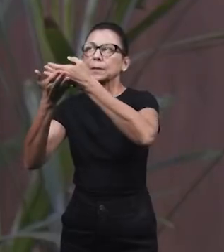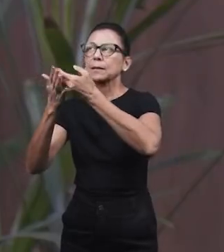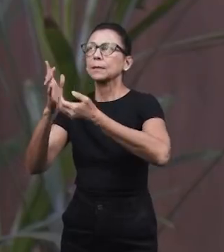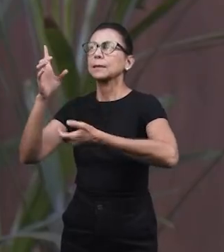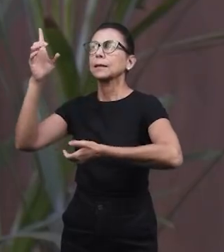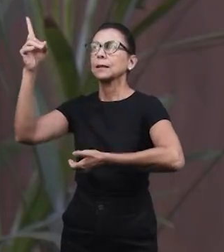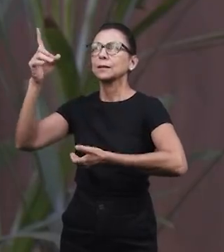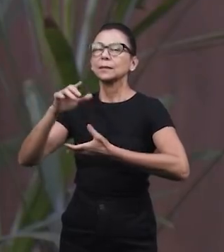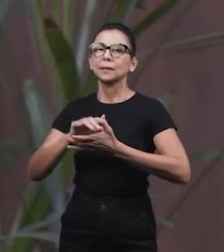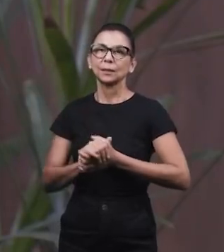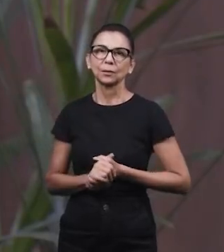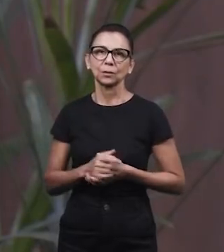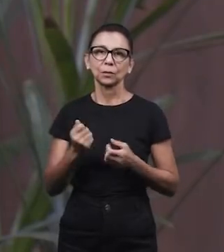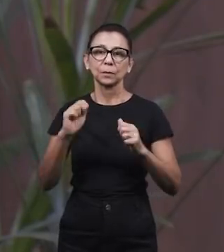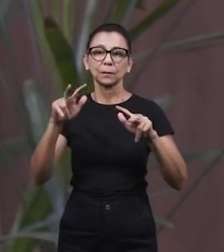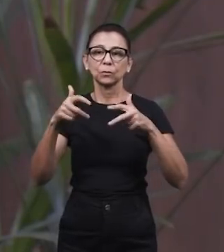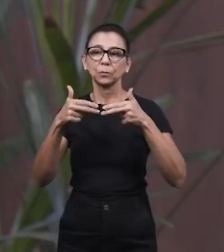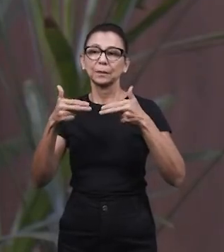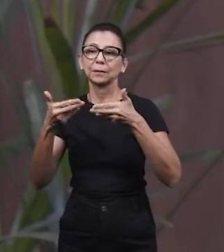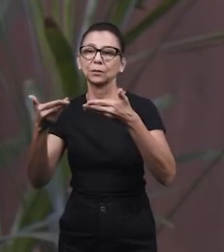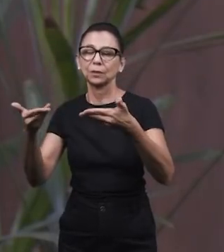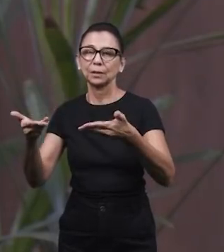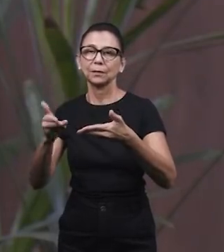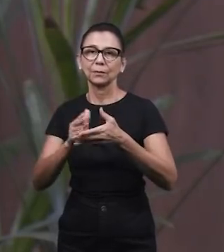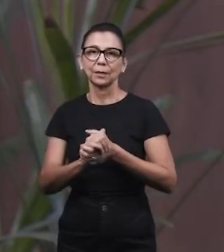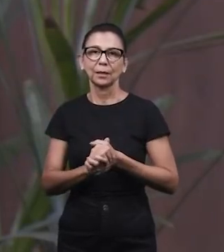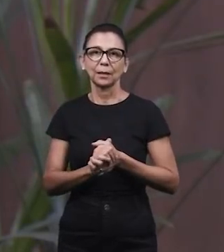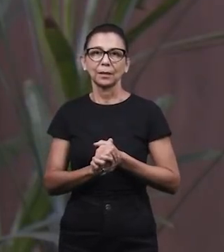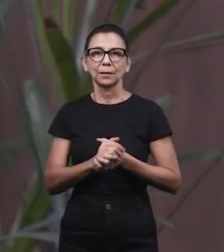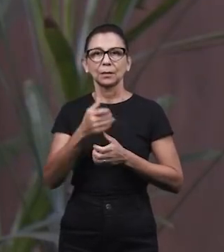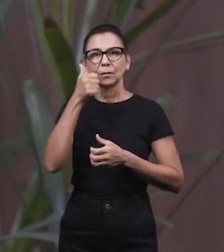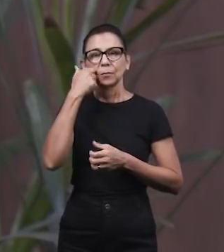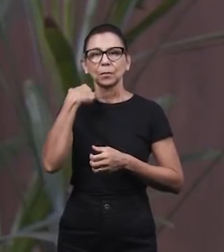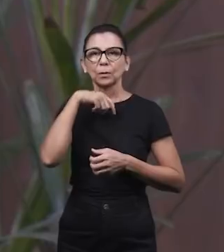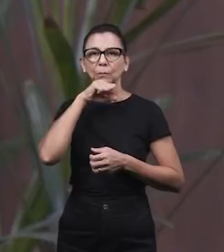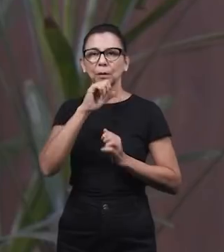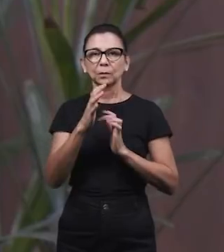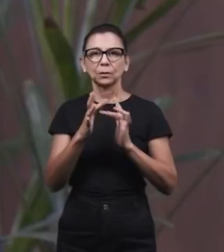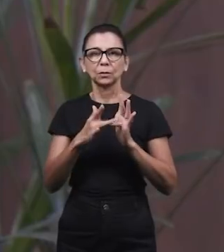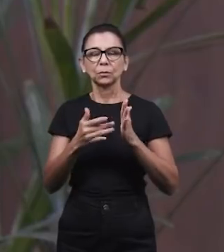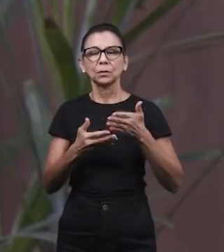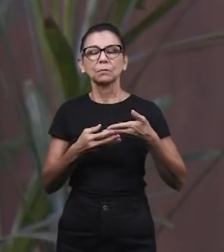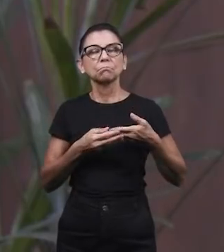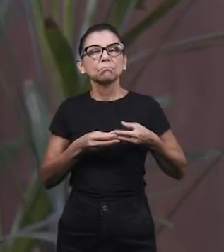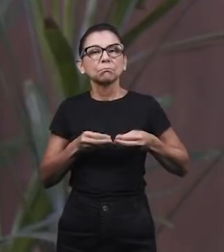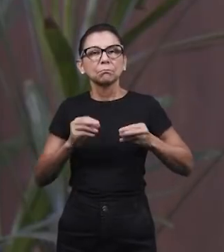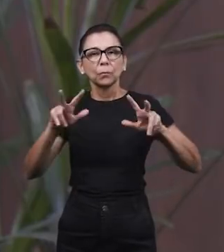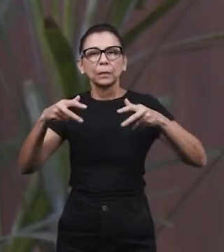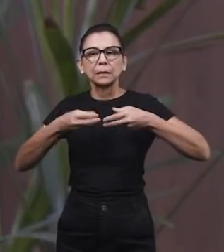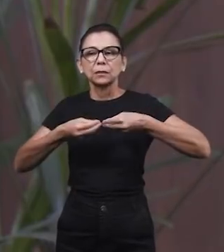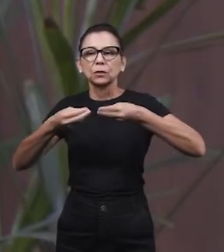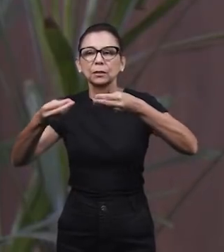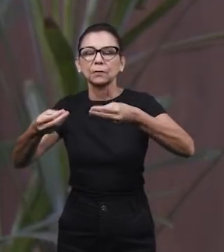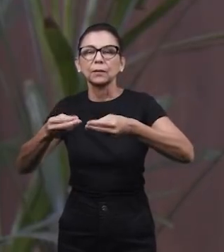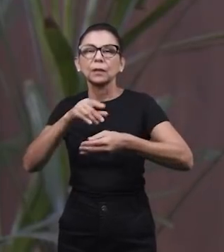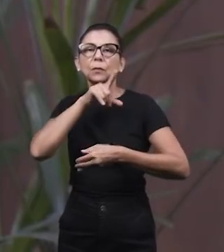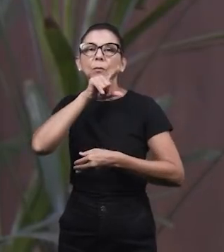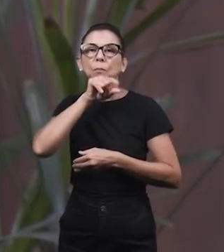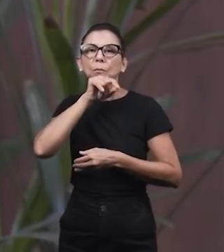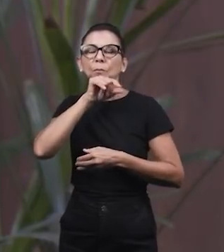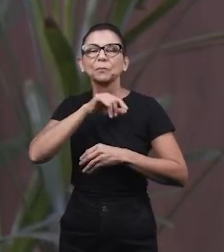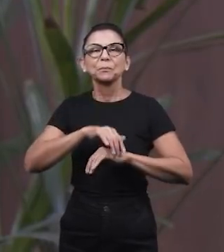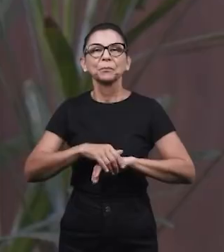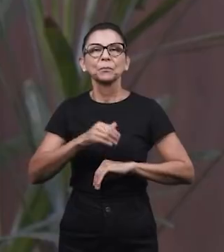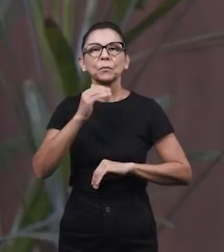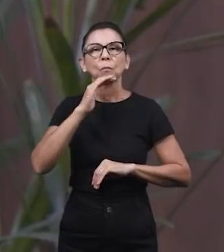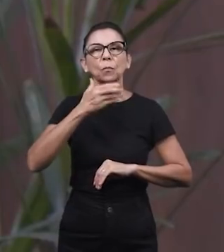a simplicidade dele, a humildade dele, né? Então isso é figura. Mas você tem outra forma também, pastor José, de identificar